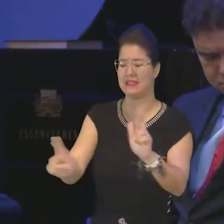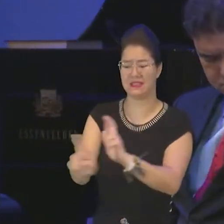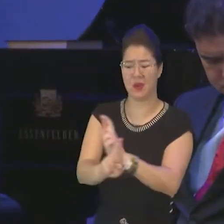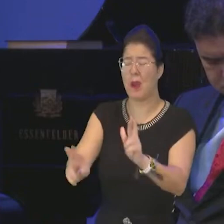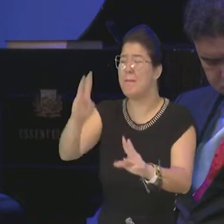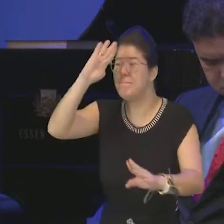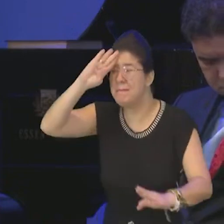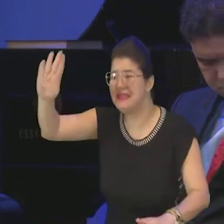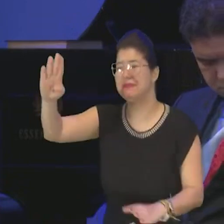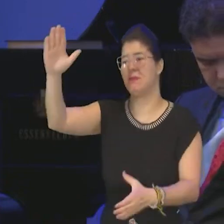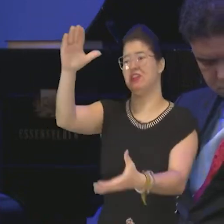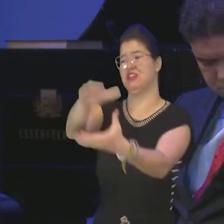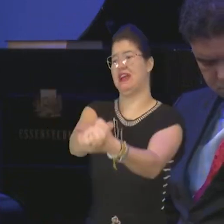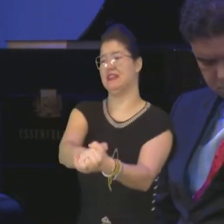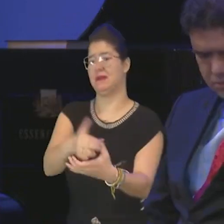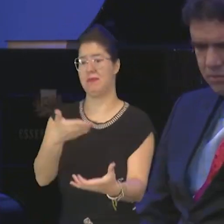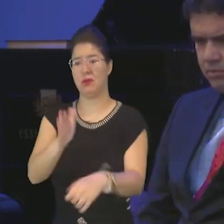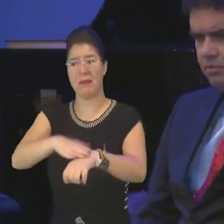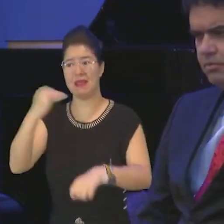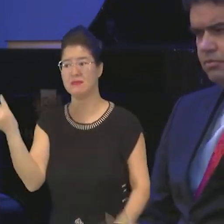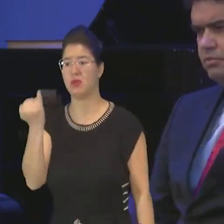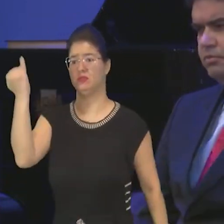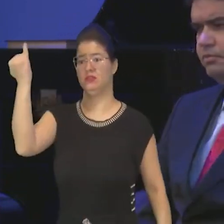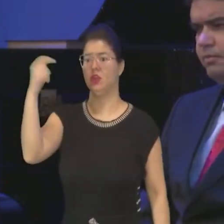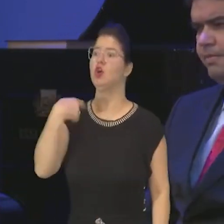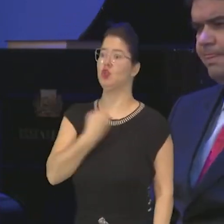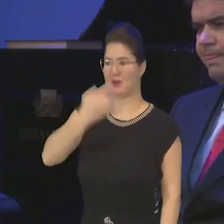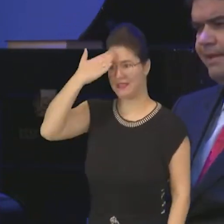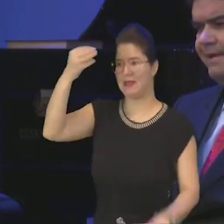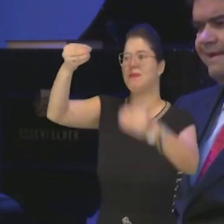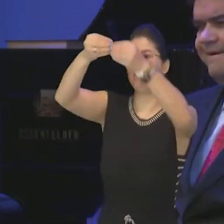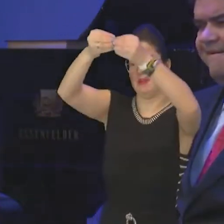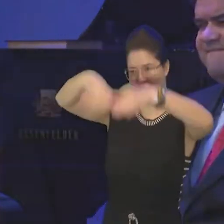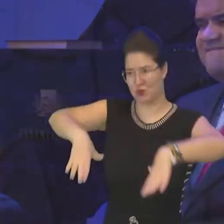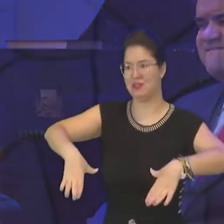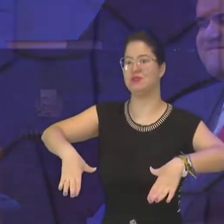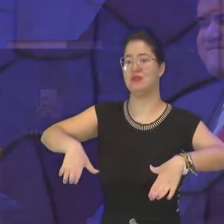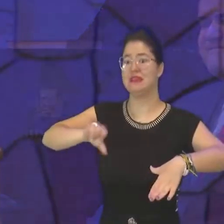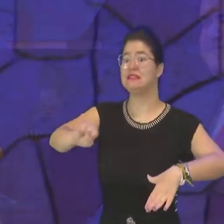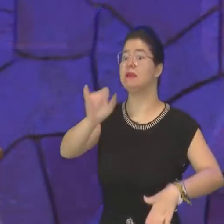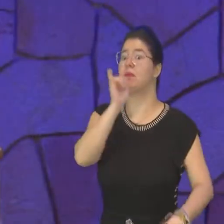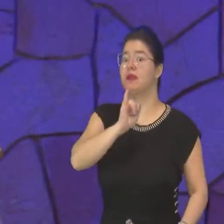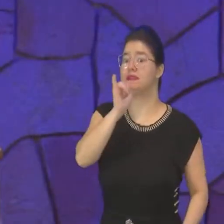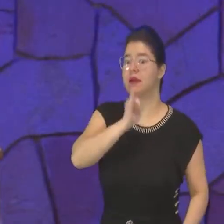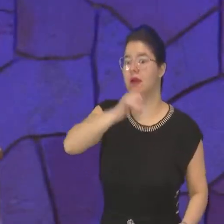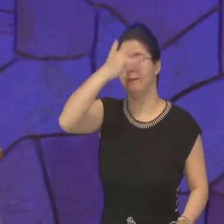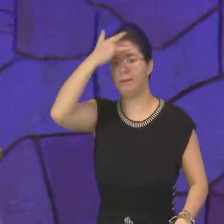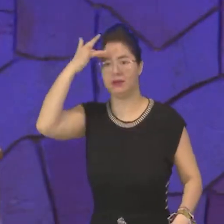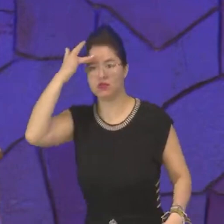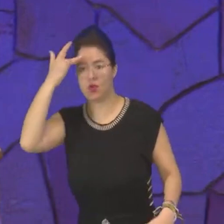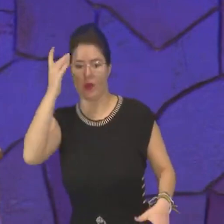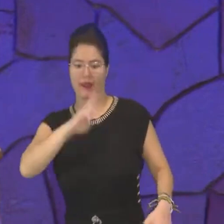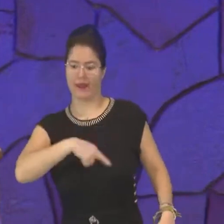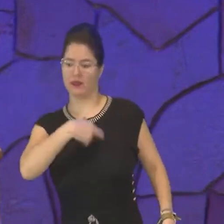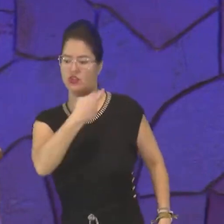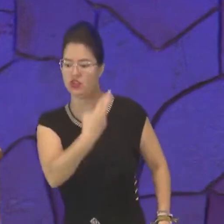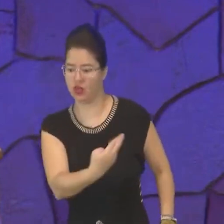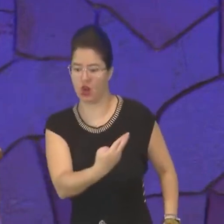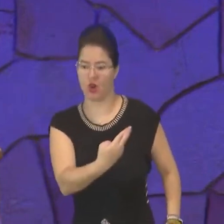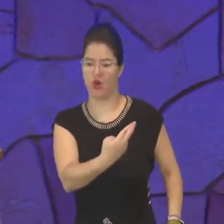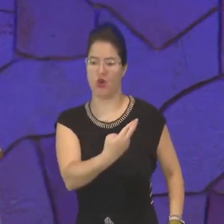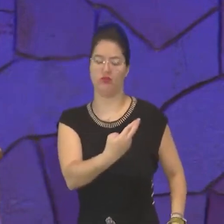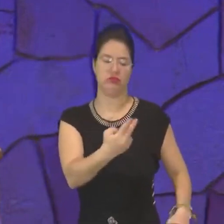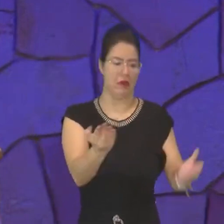casamento. Nós sabemos dos prejuízos advindos de uma pessoa, de uma determinada religião, de um